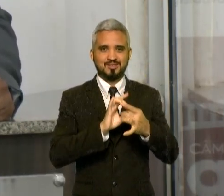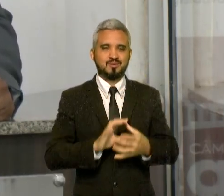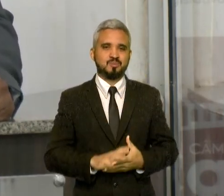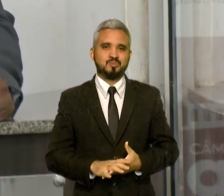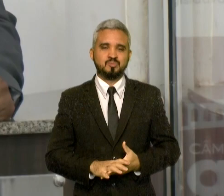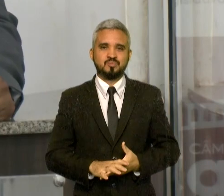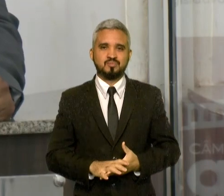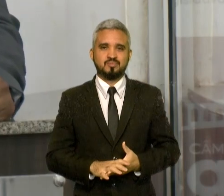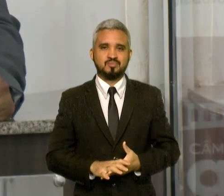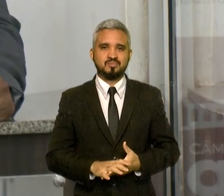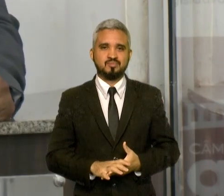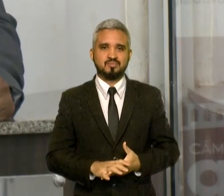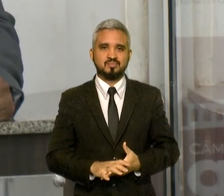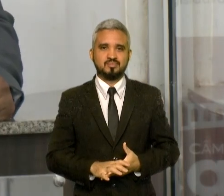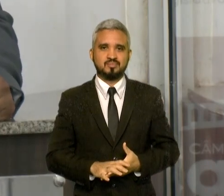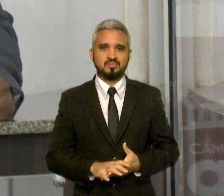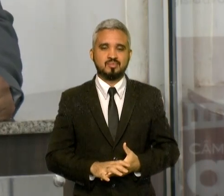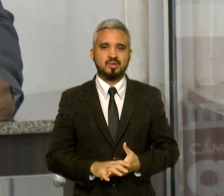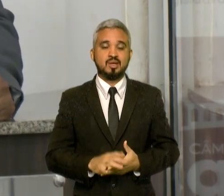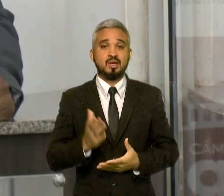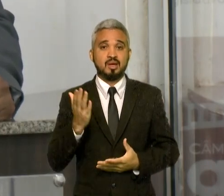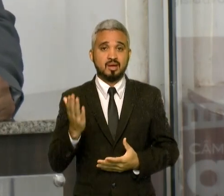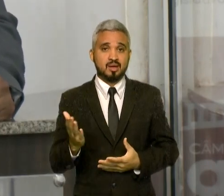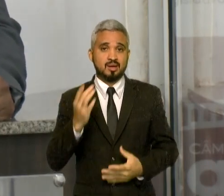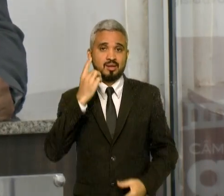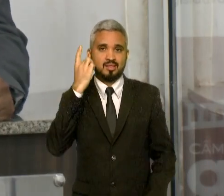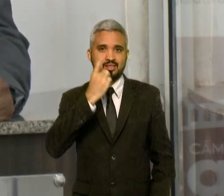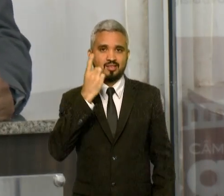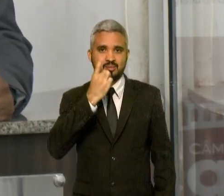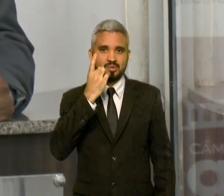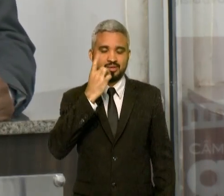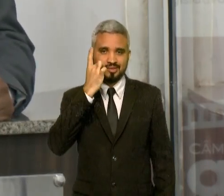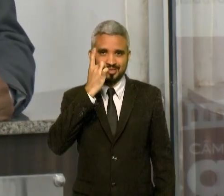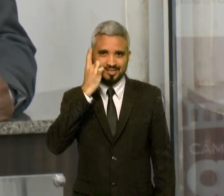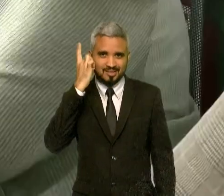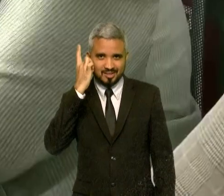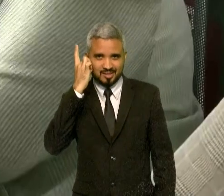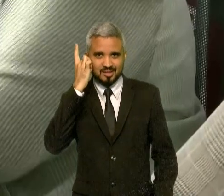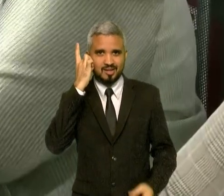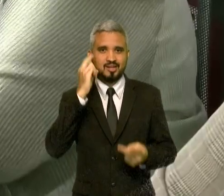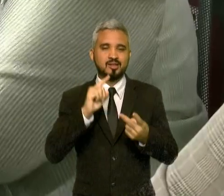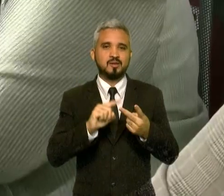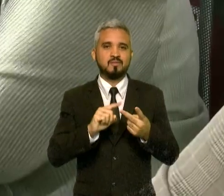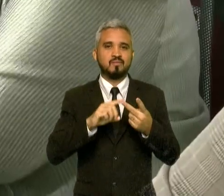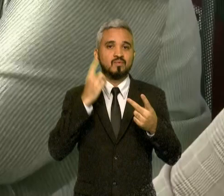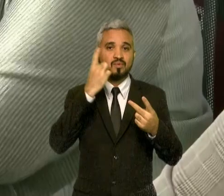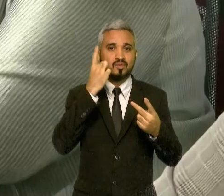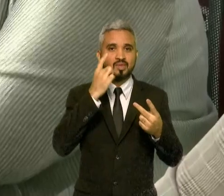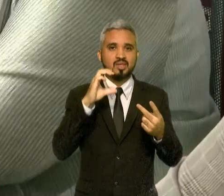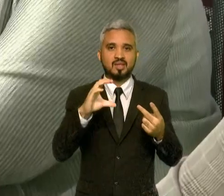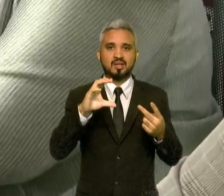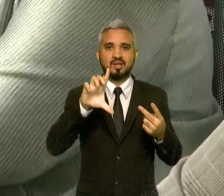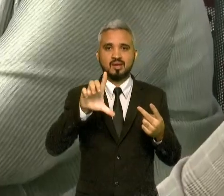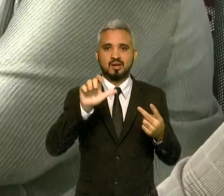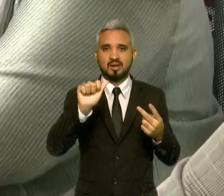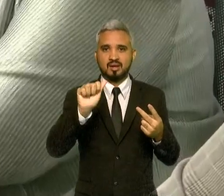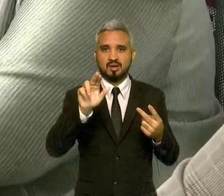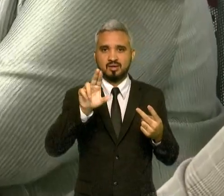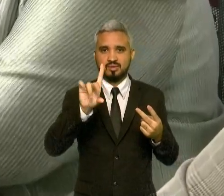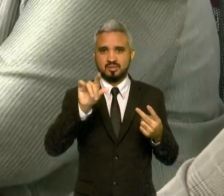simbolizado pela deputada Daniela e pela deputada Cláudia Coutinho, que